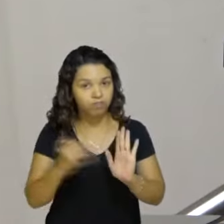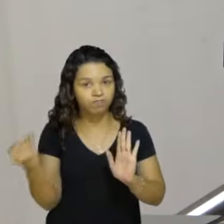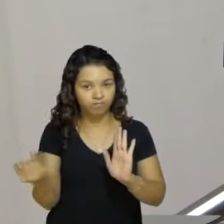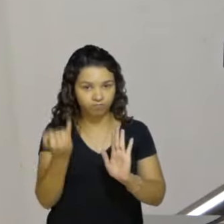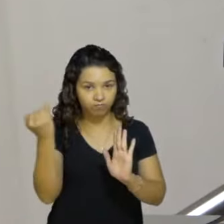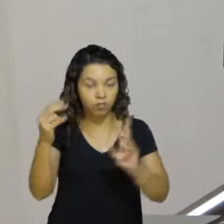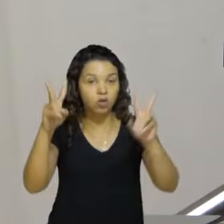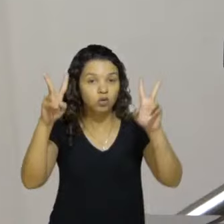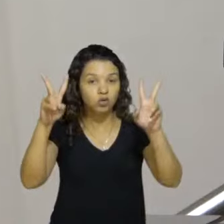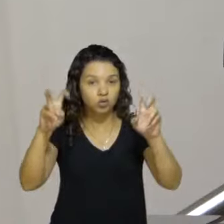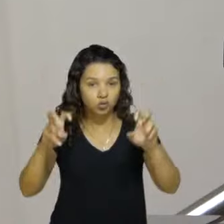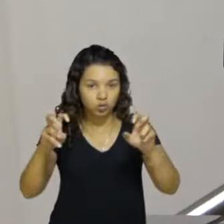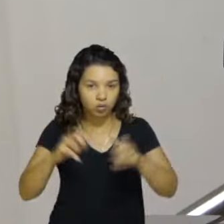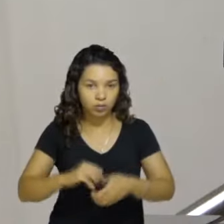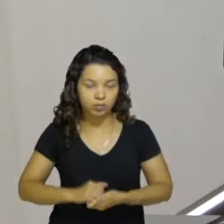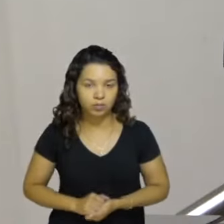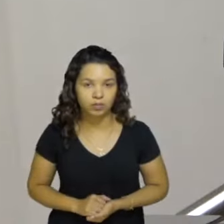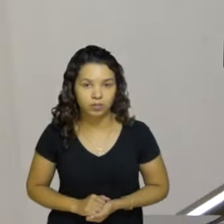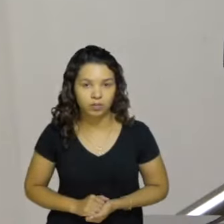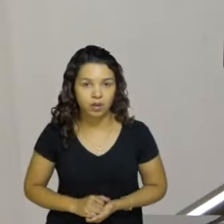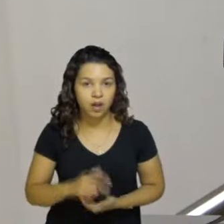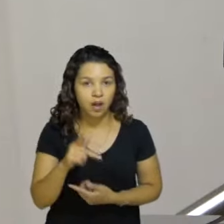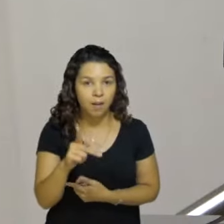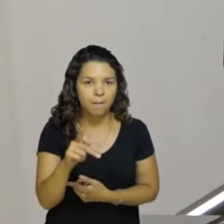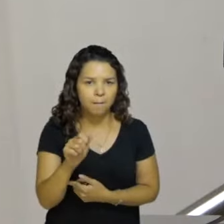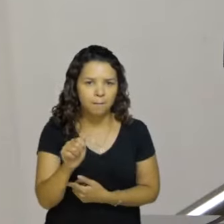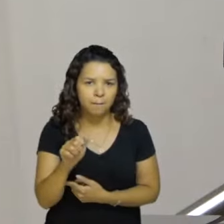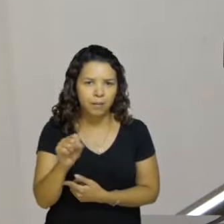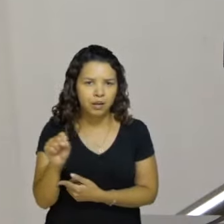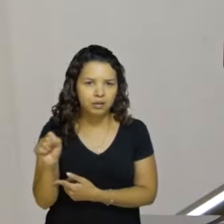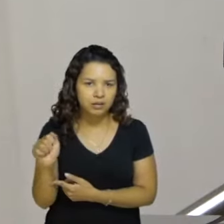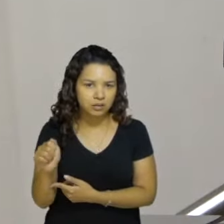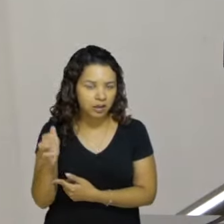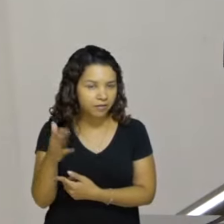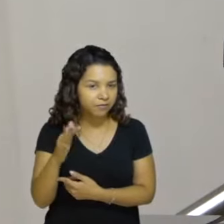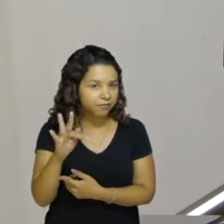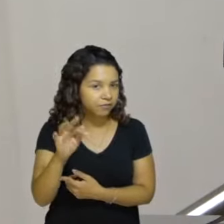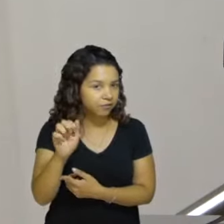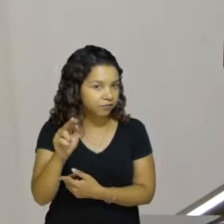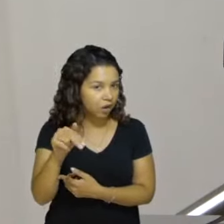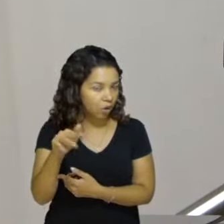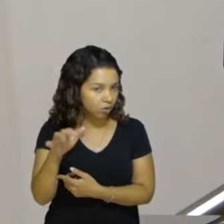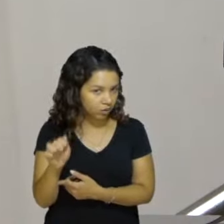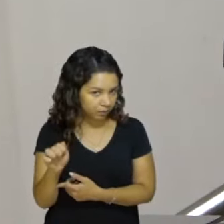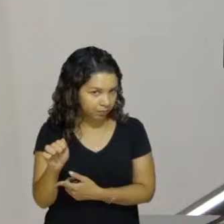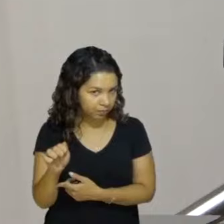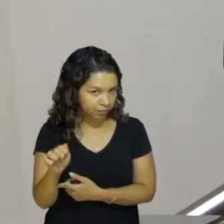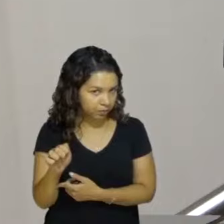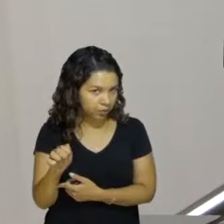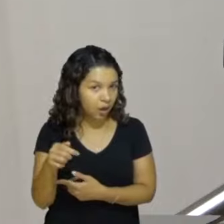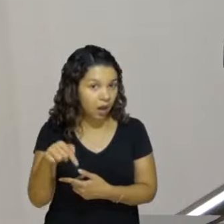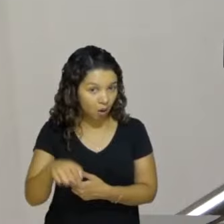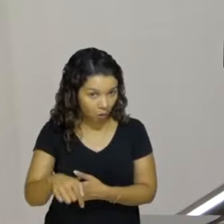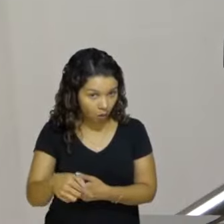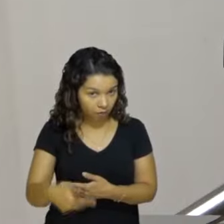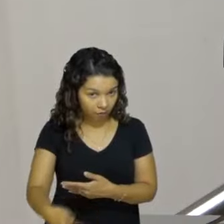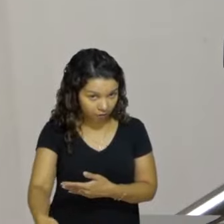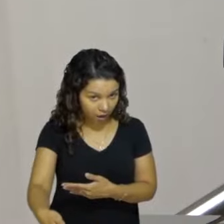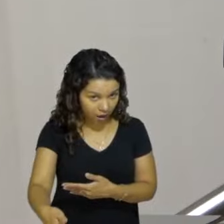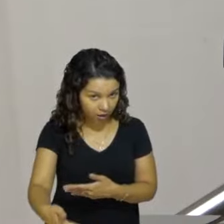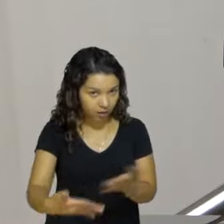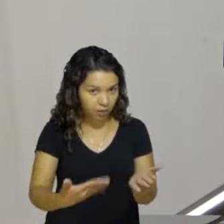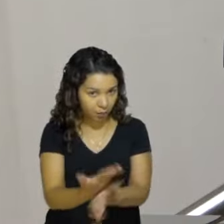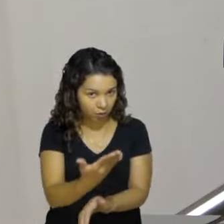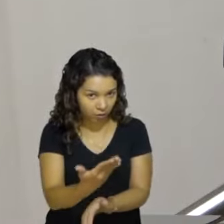os passa-faunas em Santa Catarina. Então, a partir desse momento, quando aprovado aqui no plenário e sancionado pelo